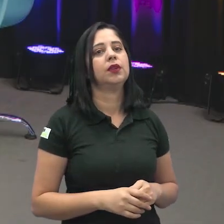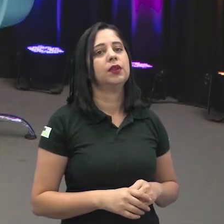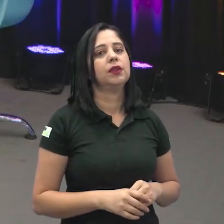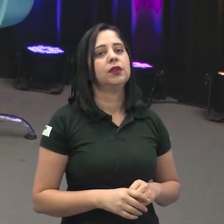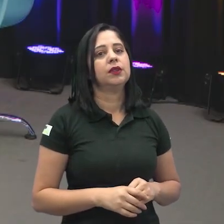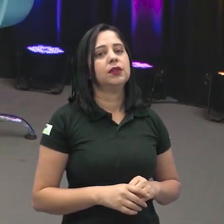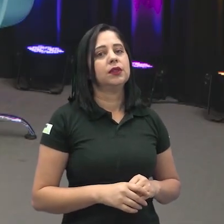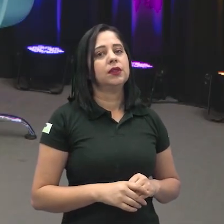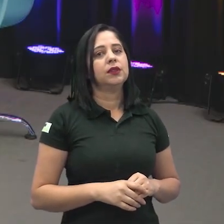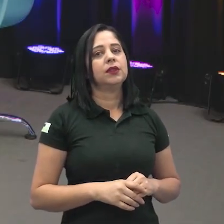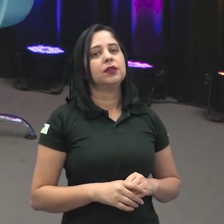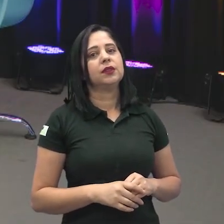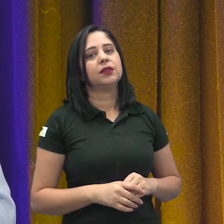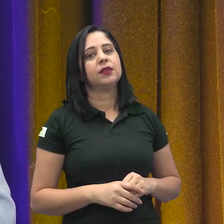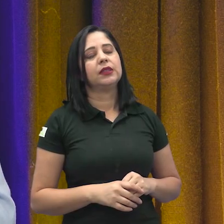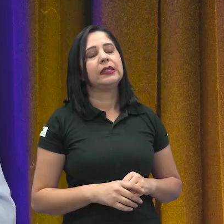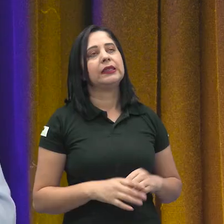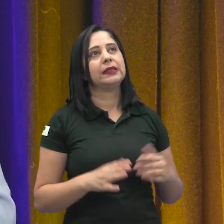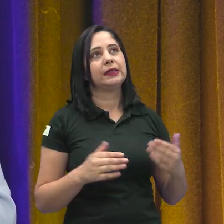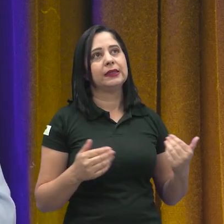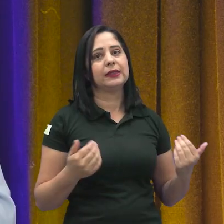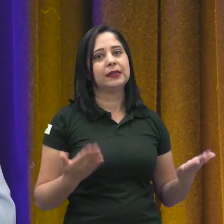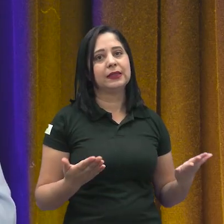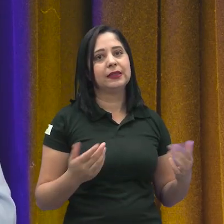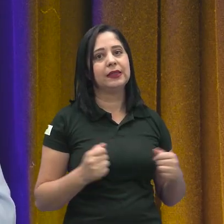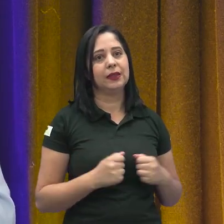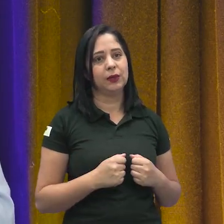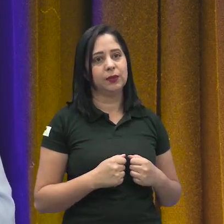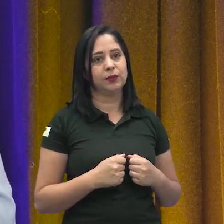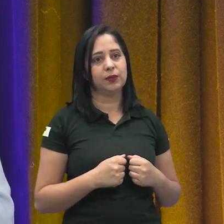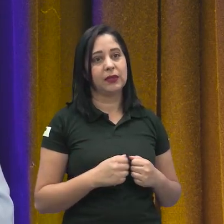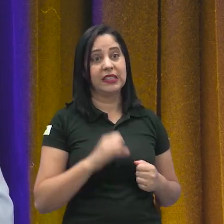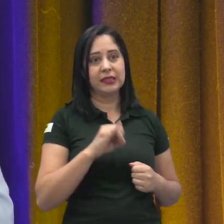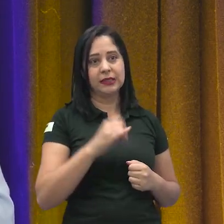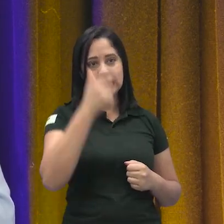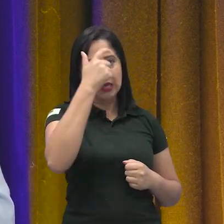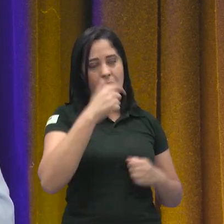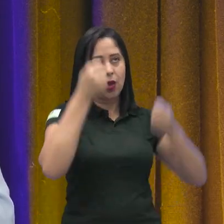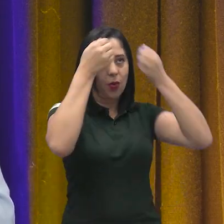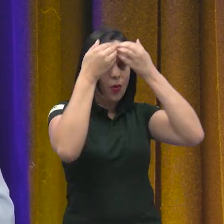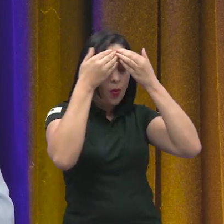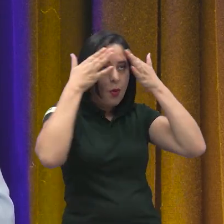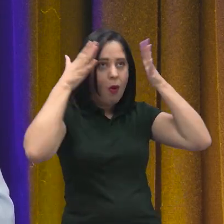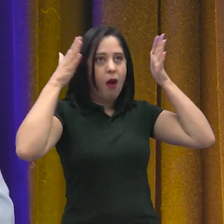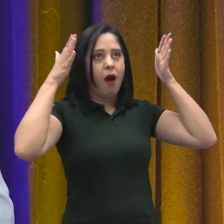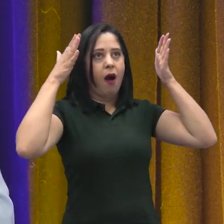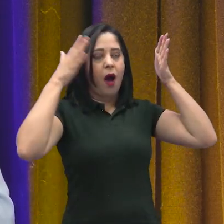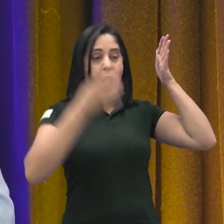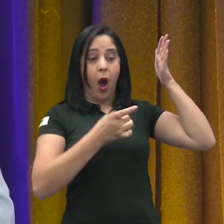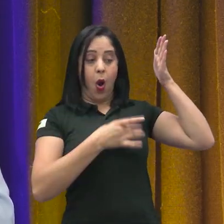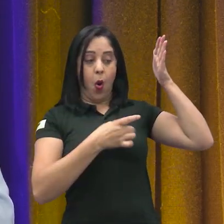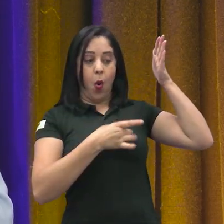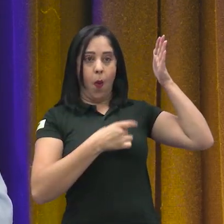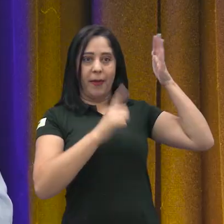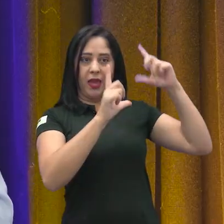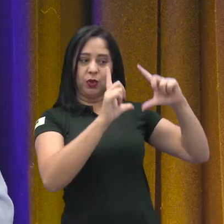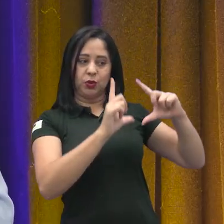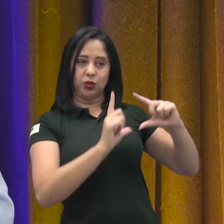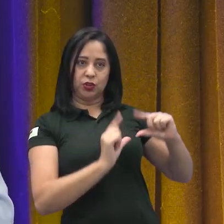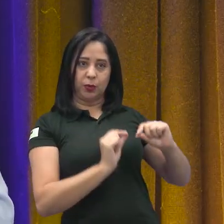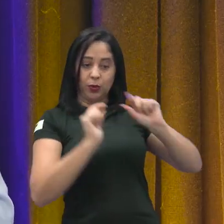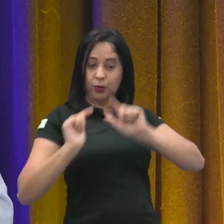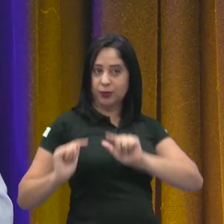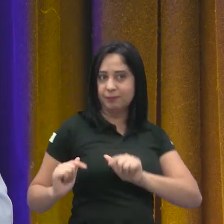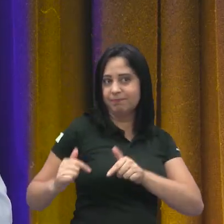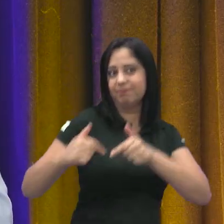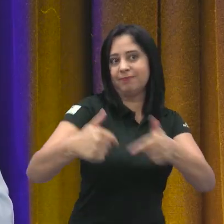Olha, a clareza, ela faz com que eu tenha menos medo na tomada de decisão e principalmente na